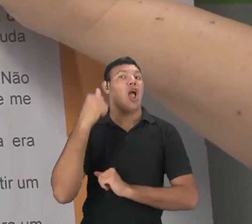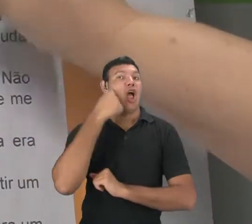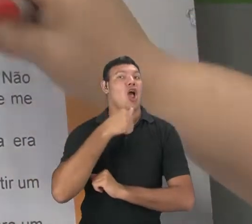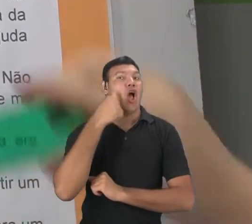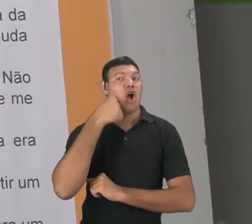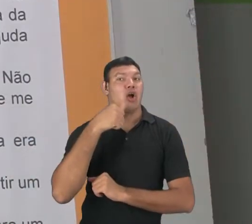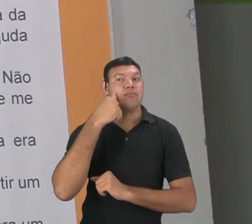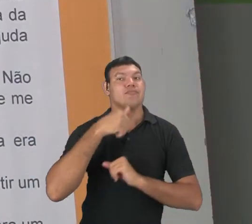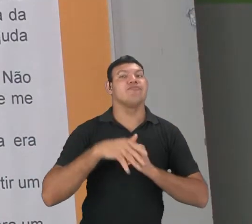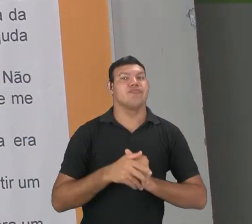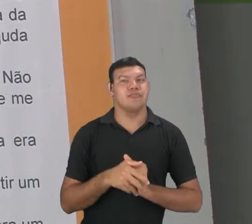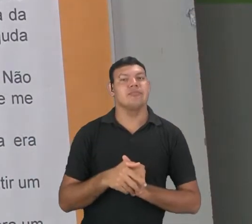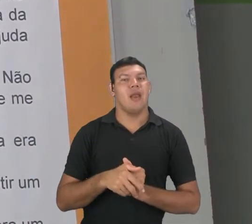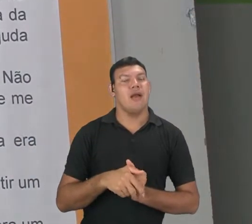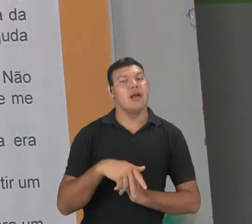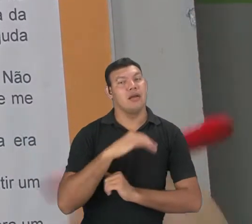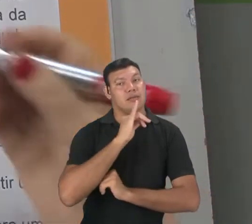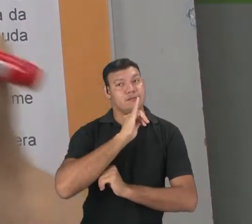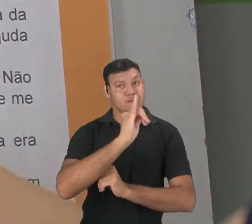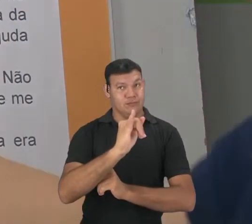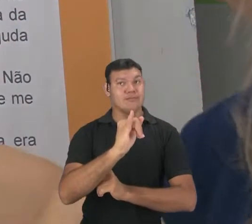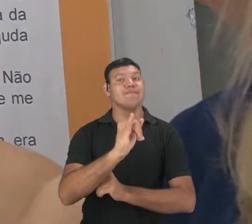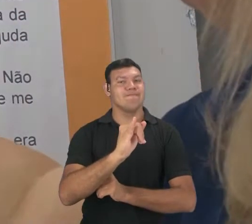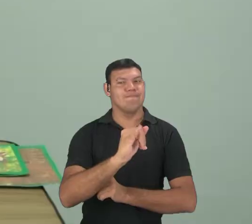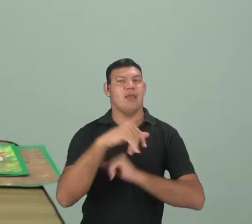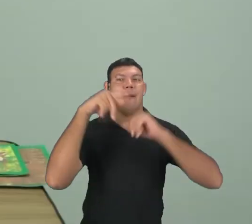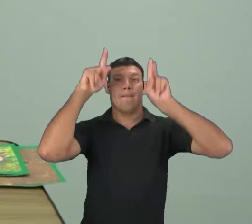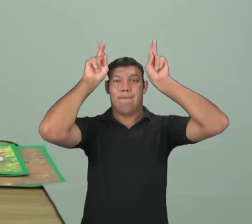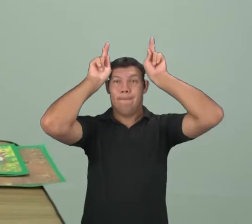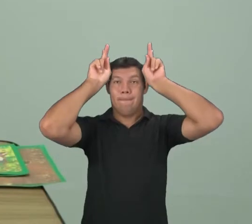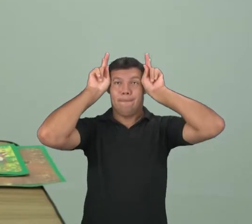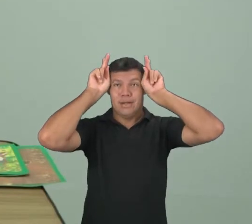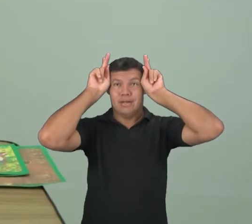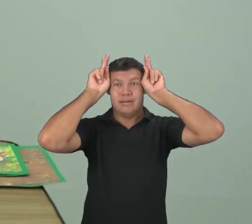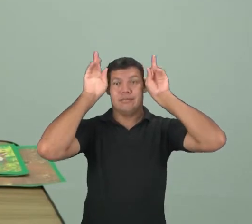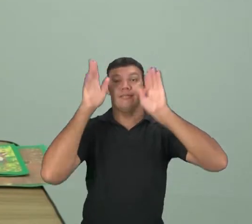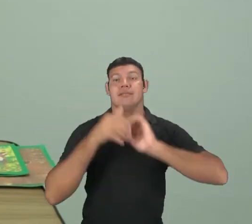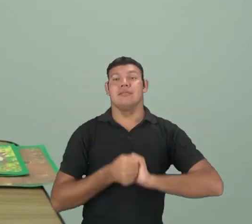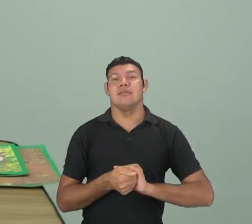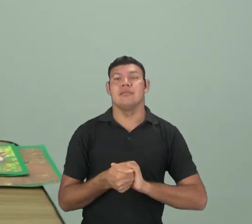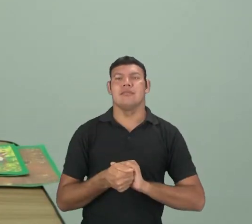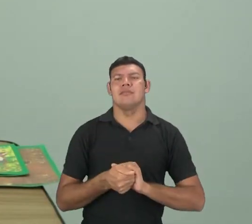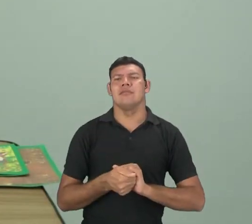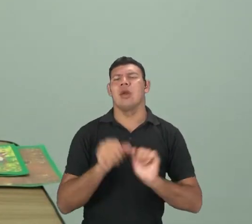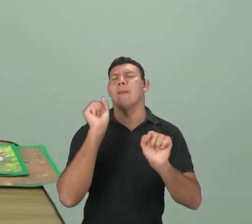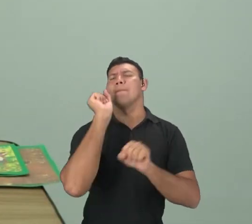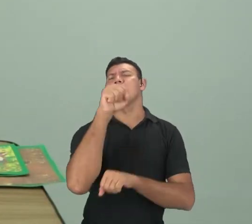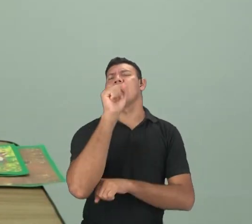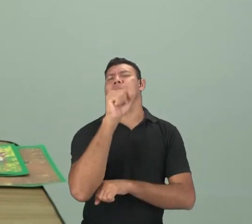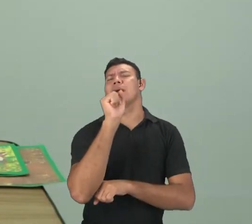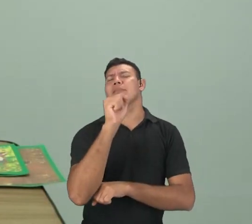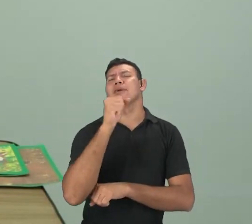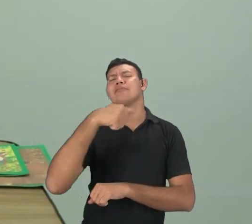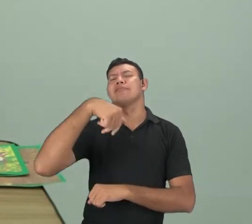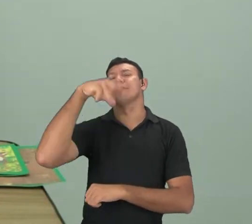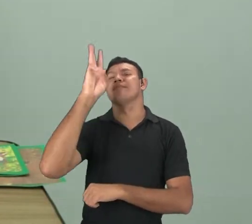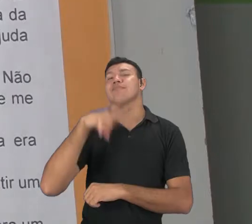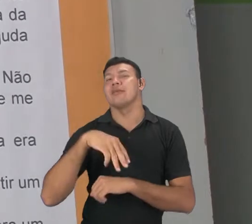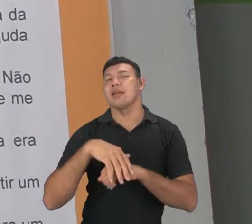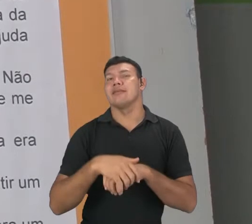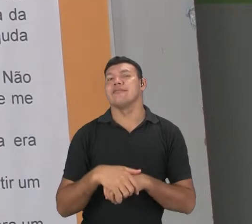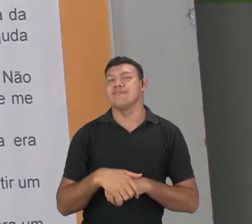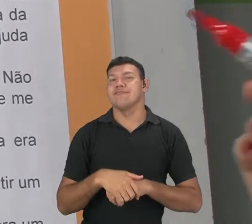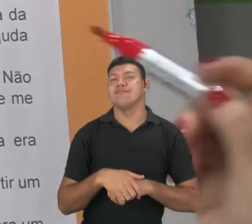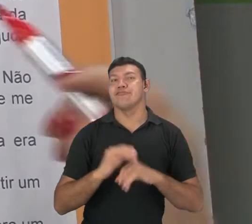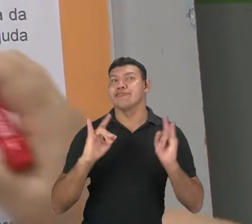E essa moça dizia o quê? Que era uma princesa. Então, quem bateu a porta, né, do